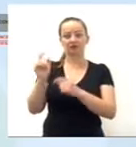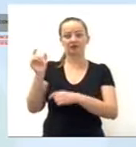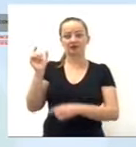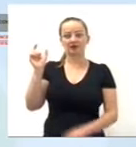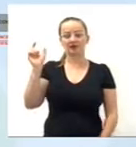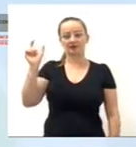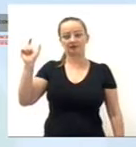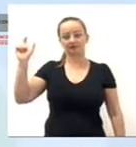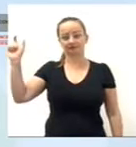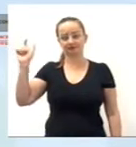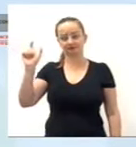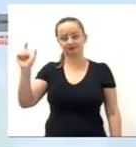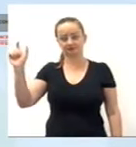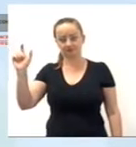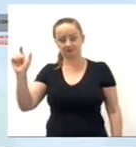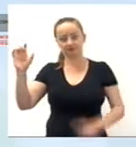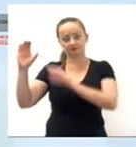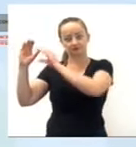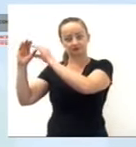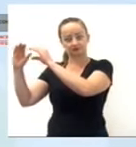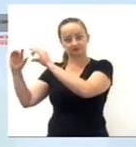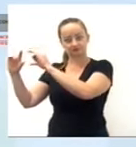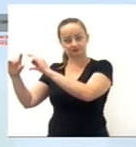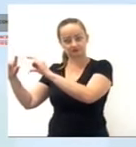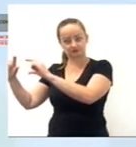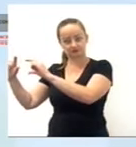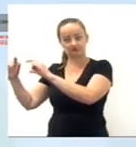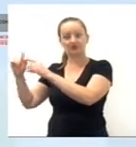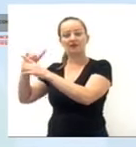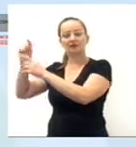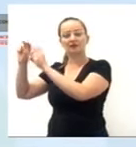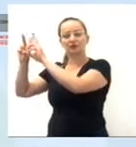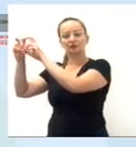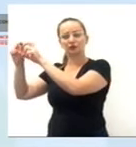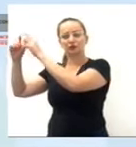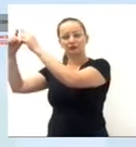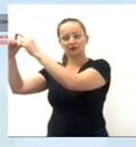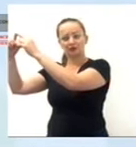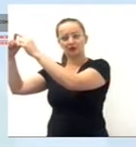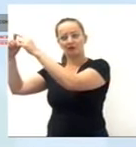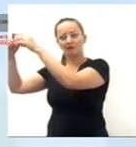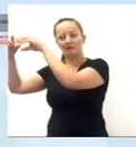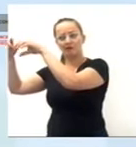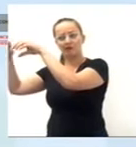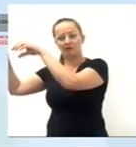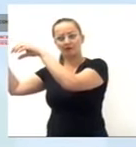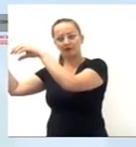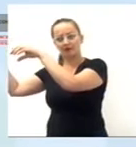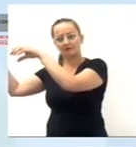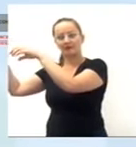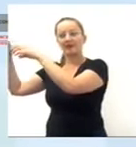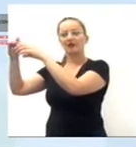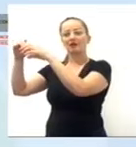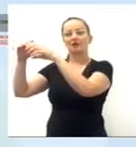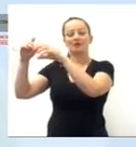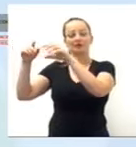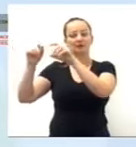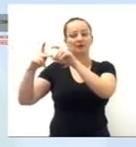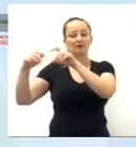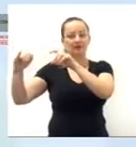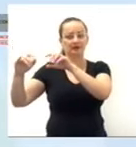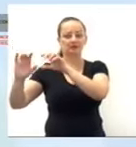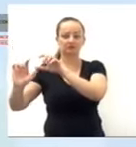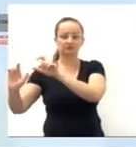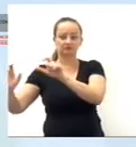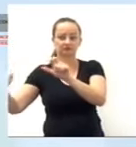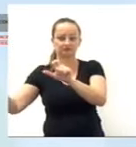equiláteros, isósceles, escaleno, tá? Falei sobre os lados, falei sobre a circunferência, falei sobre o π,